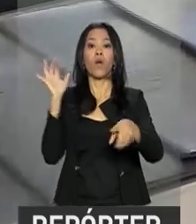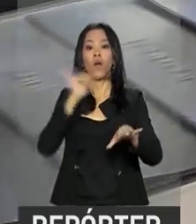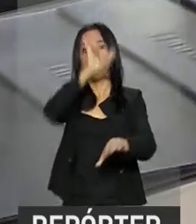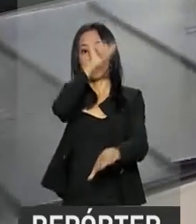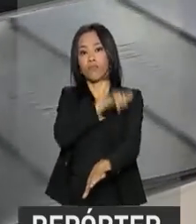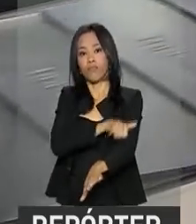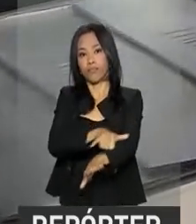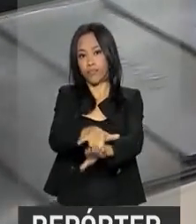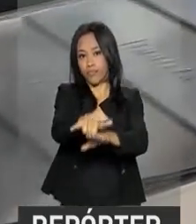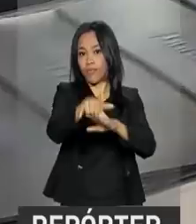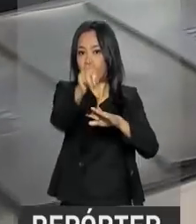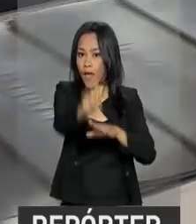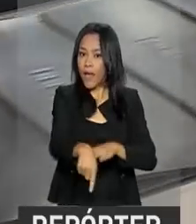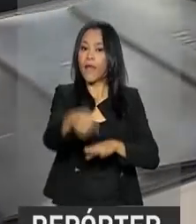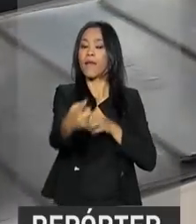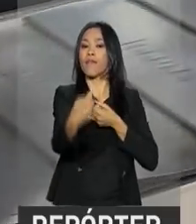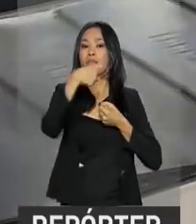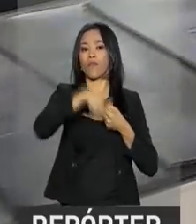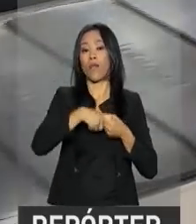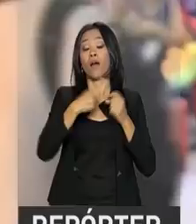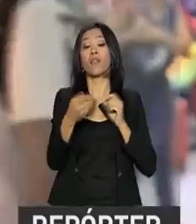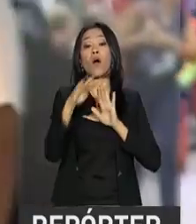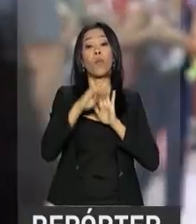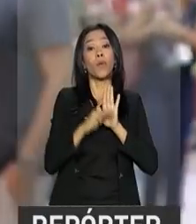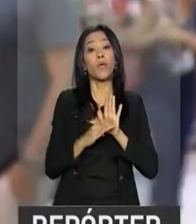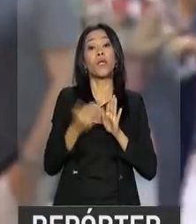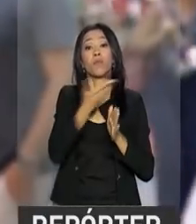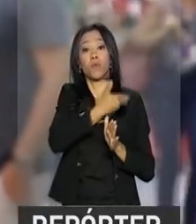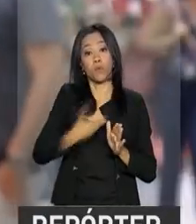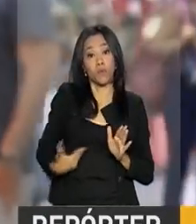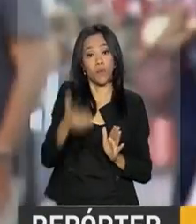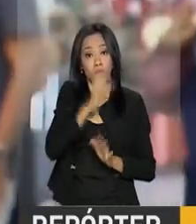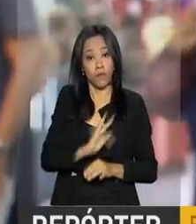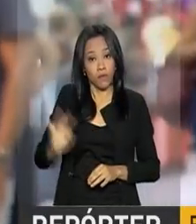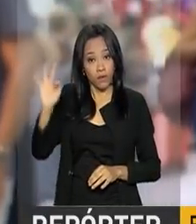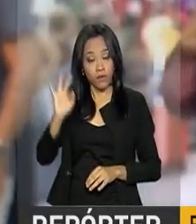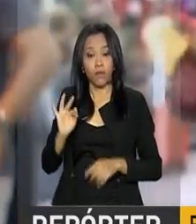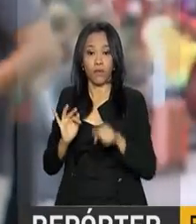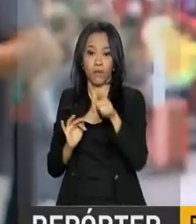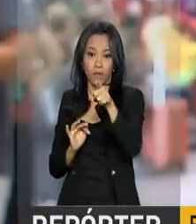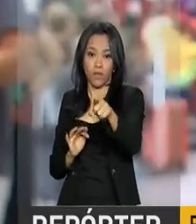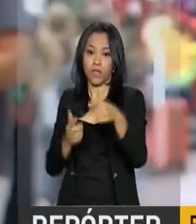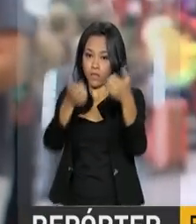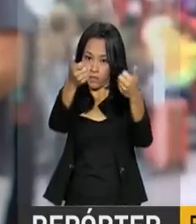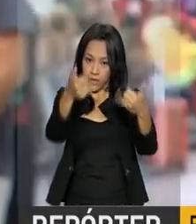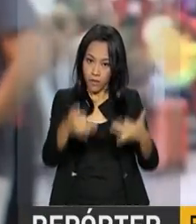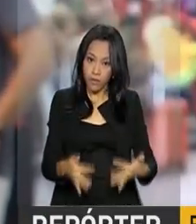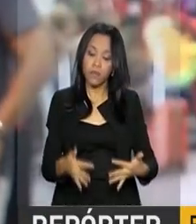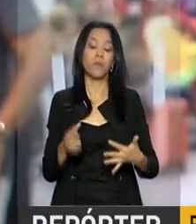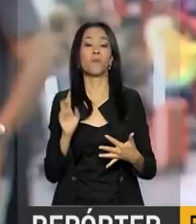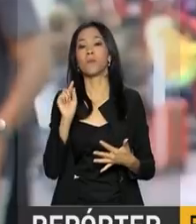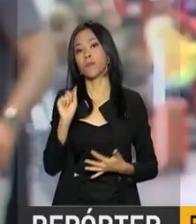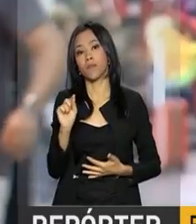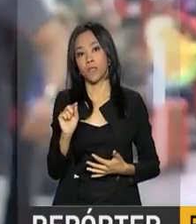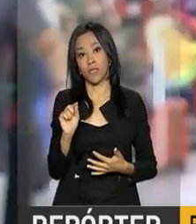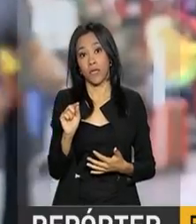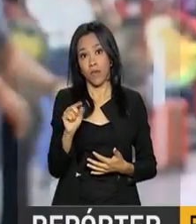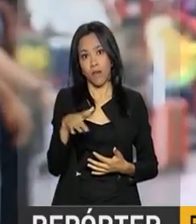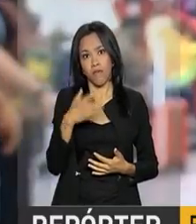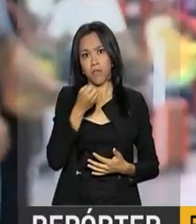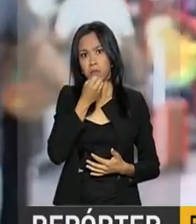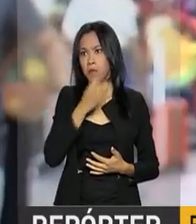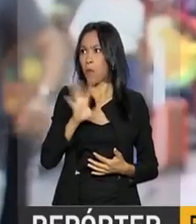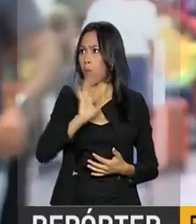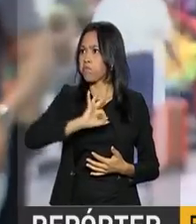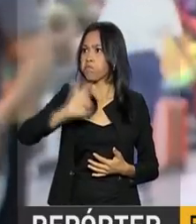parte do programa Avançar do governo federal. A expectativa que nós temos é de que vai ser a maior superação